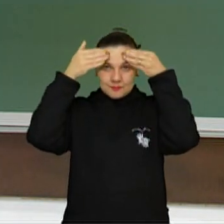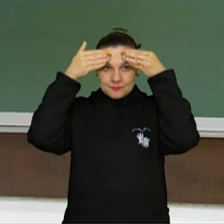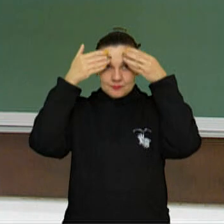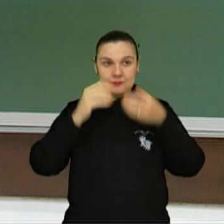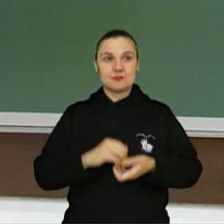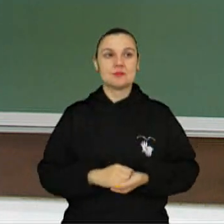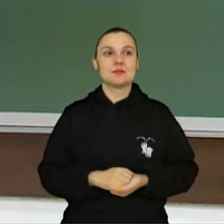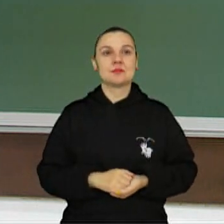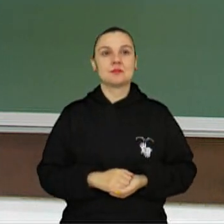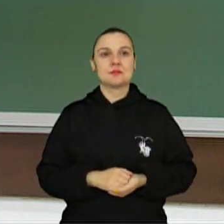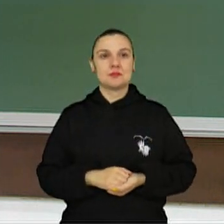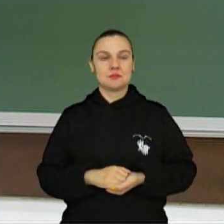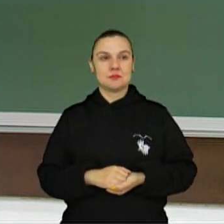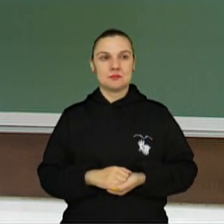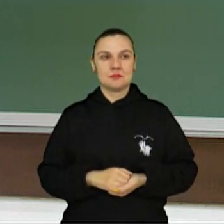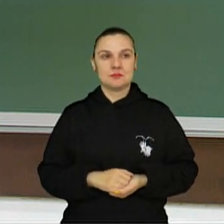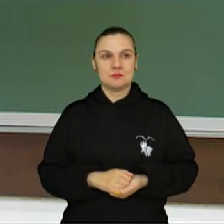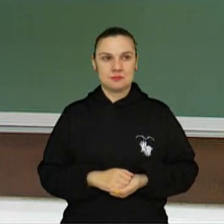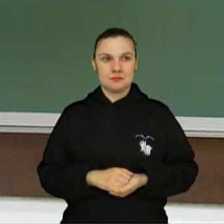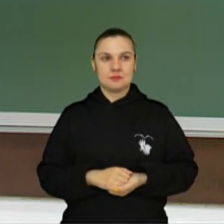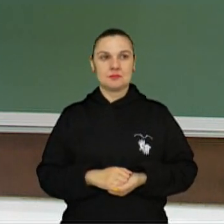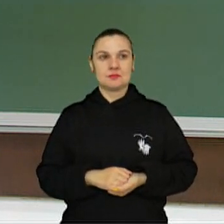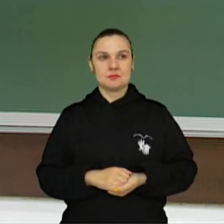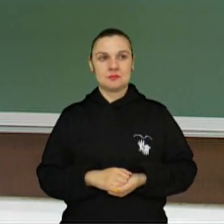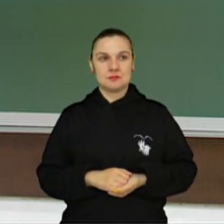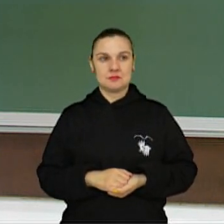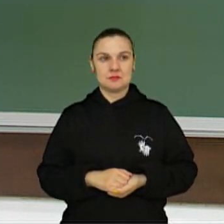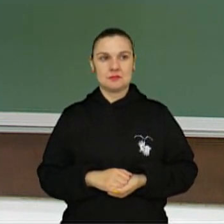pelo corto, com a mão